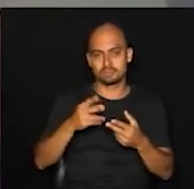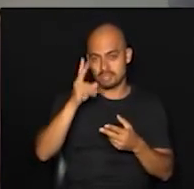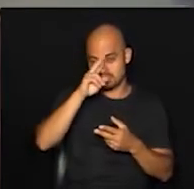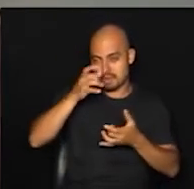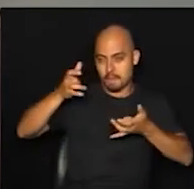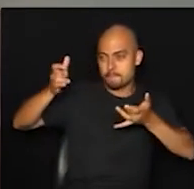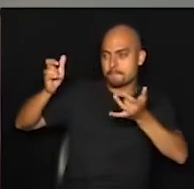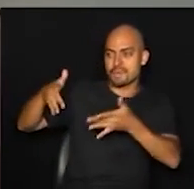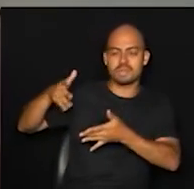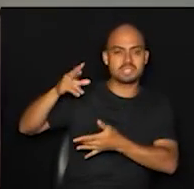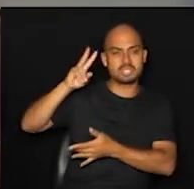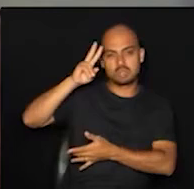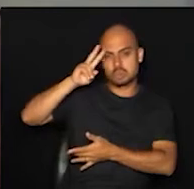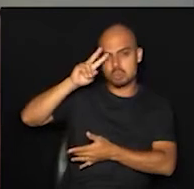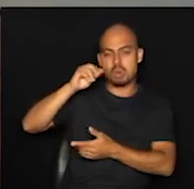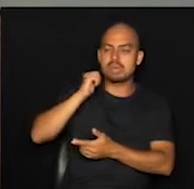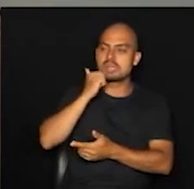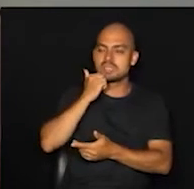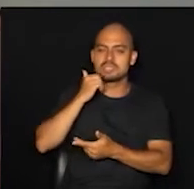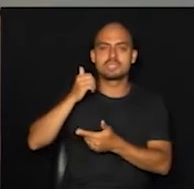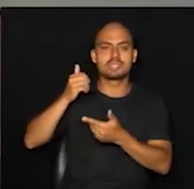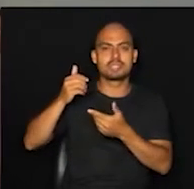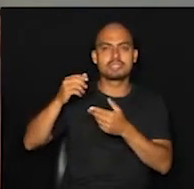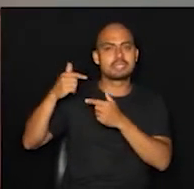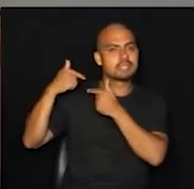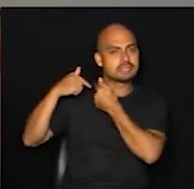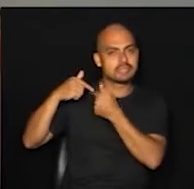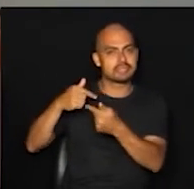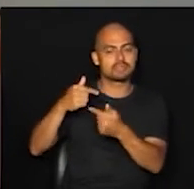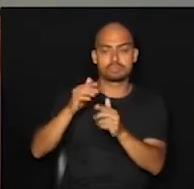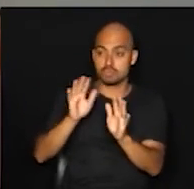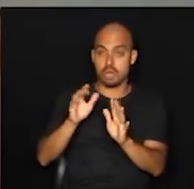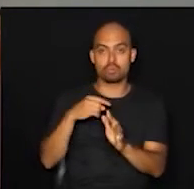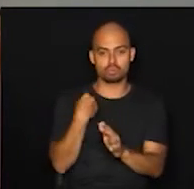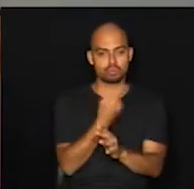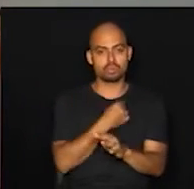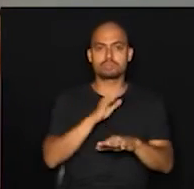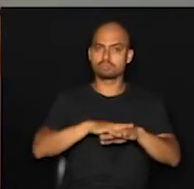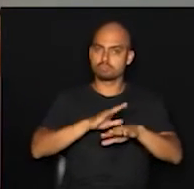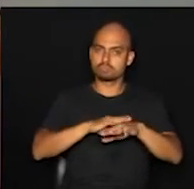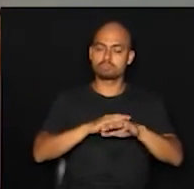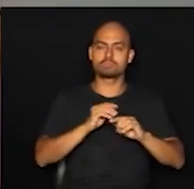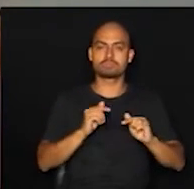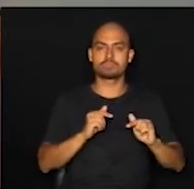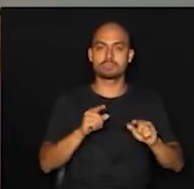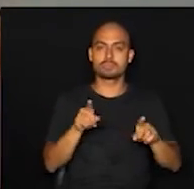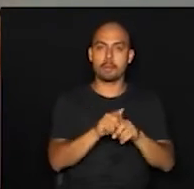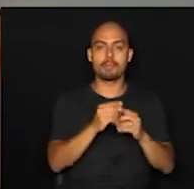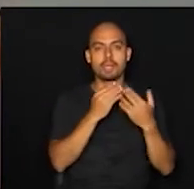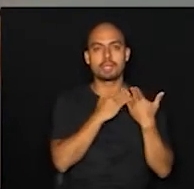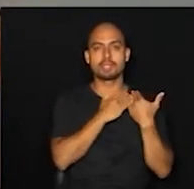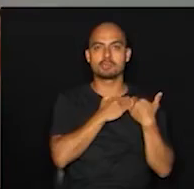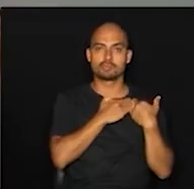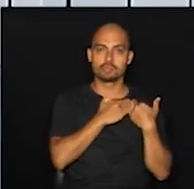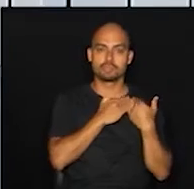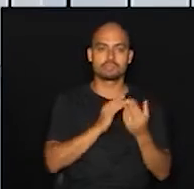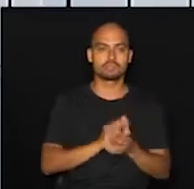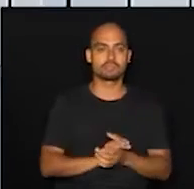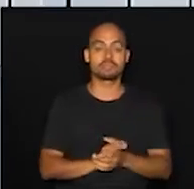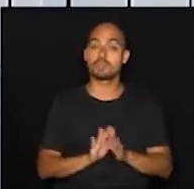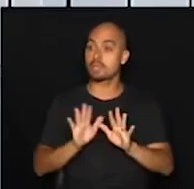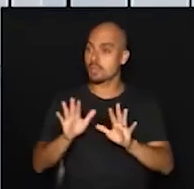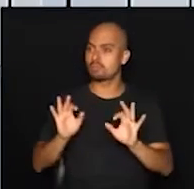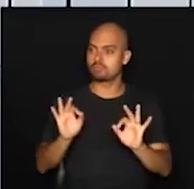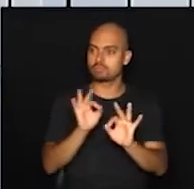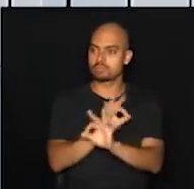ligam para a ciência, não ligam para a tradição. Somos nós também, né, meu caro? Somos nós também, né? Claro. E para a gente poder